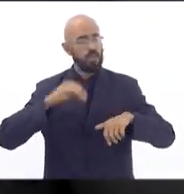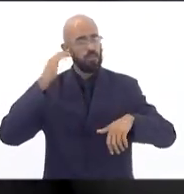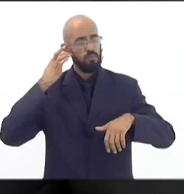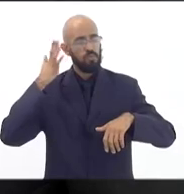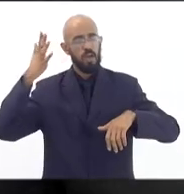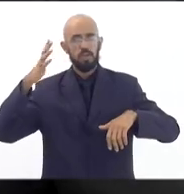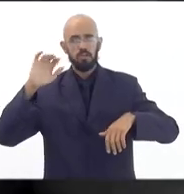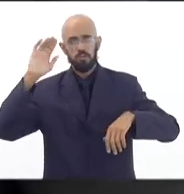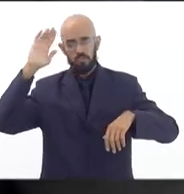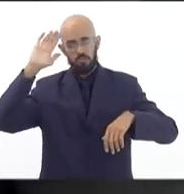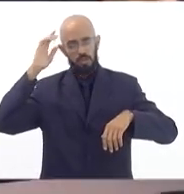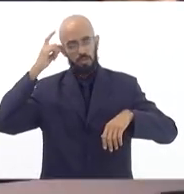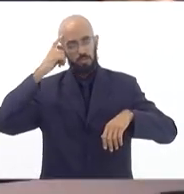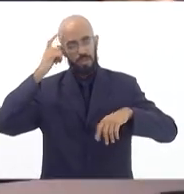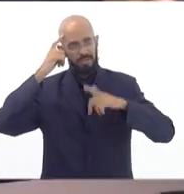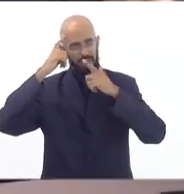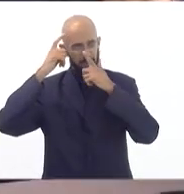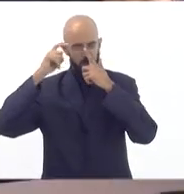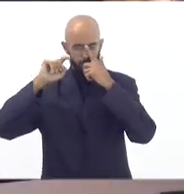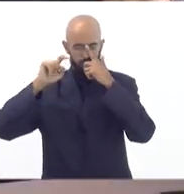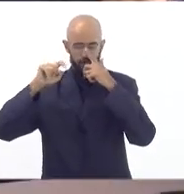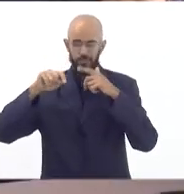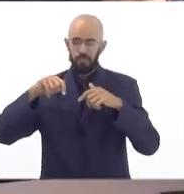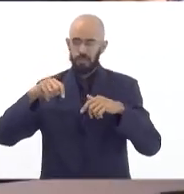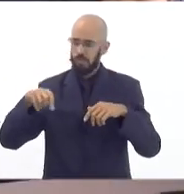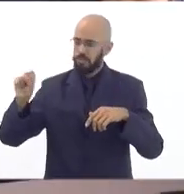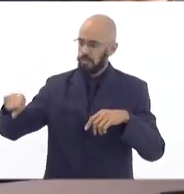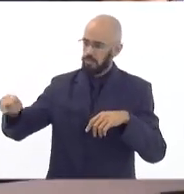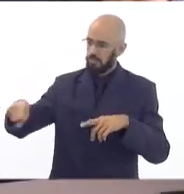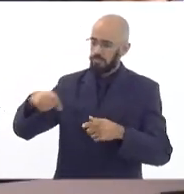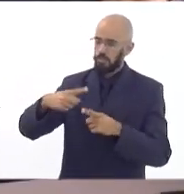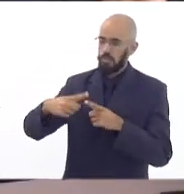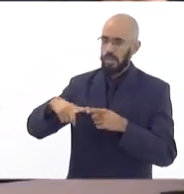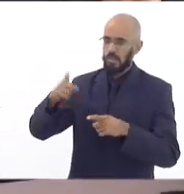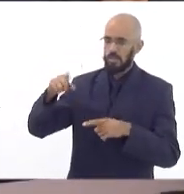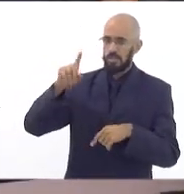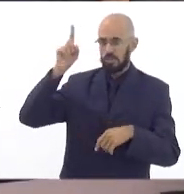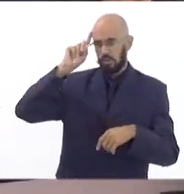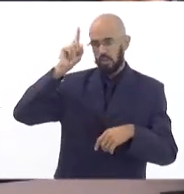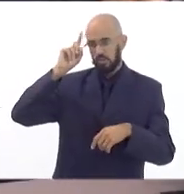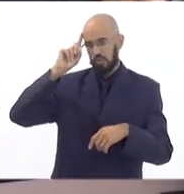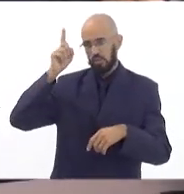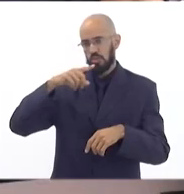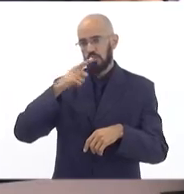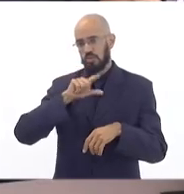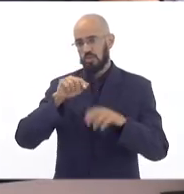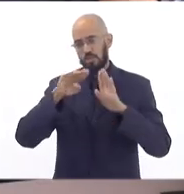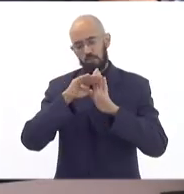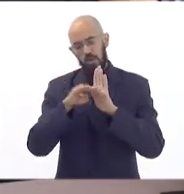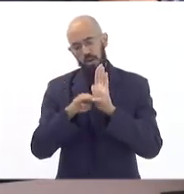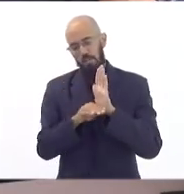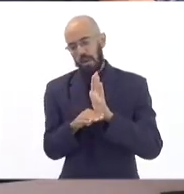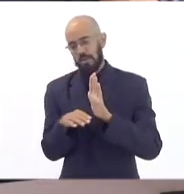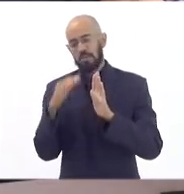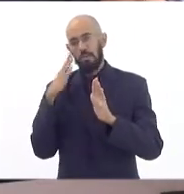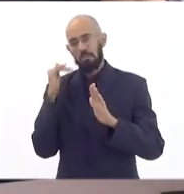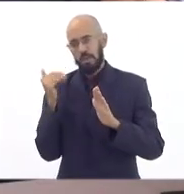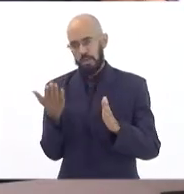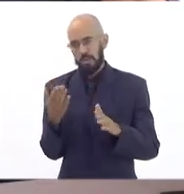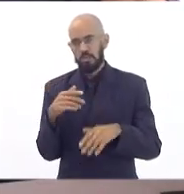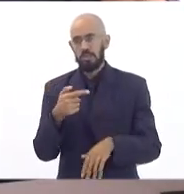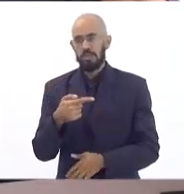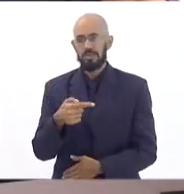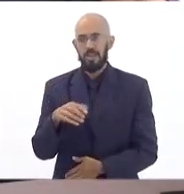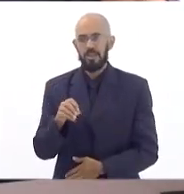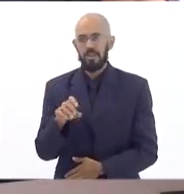é isso aí para gente passa a nossa rotina Nossa de energia porque a gente consegue programar nega como é que está falando é só mais de